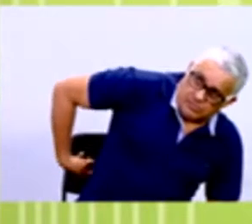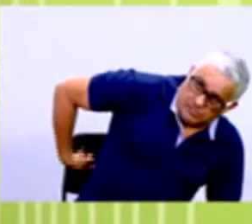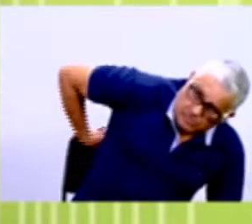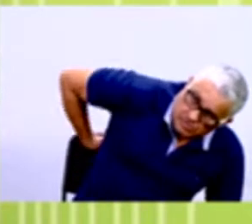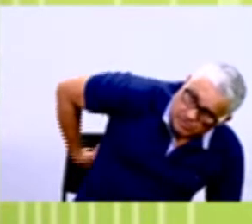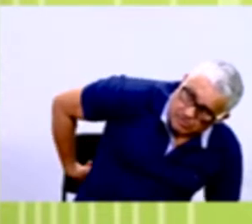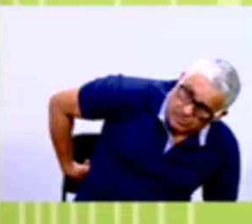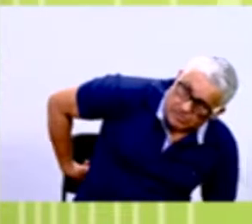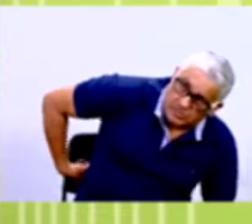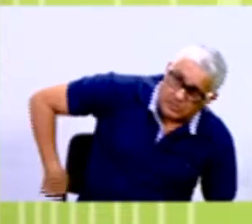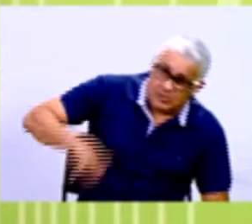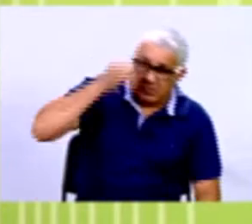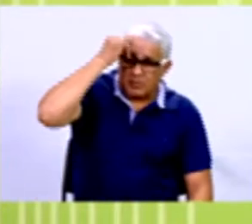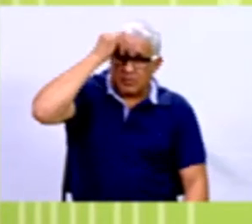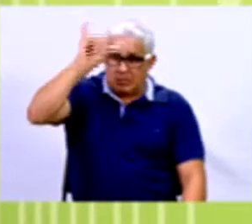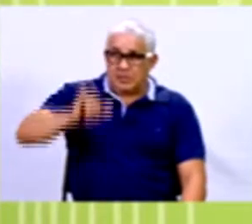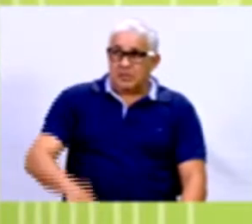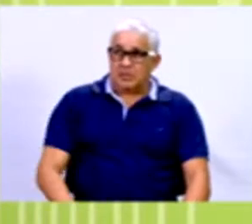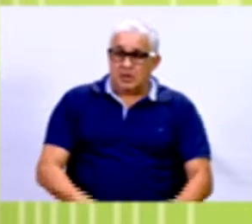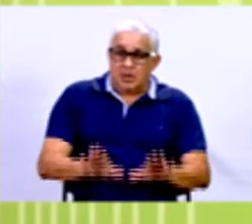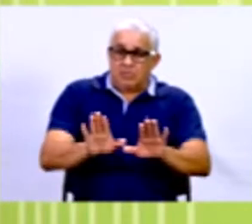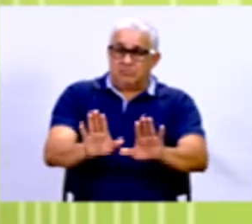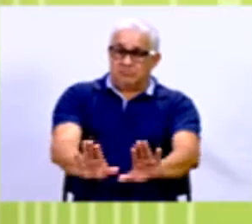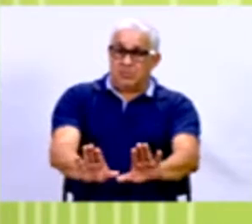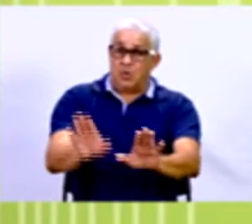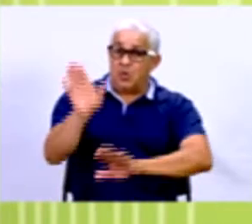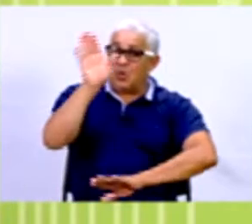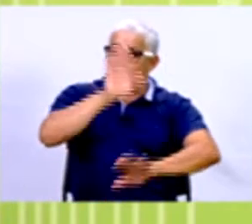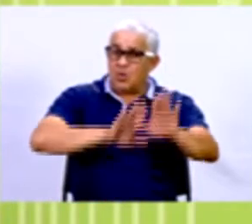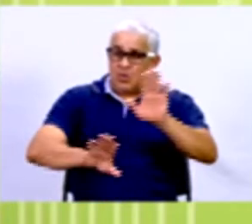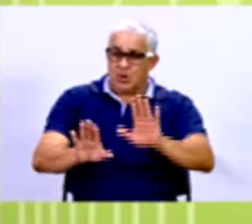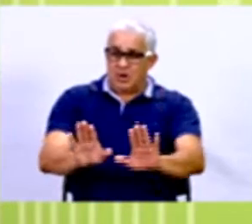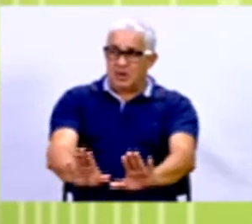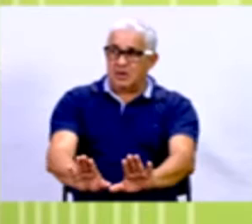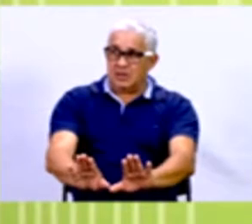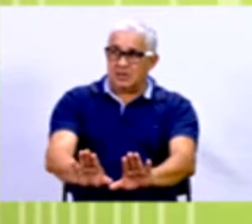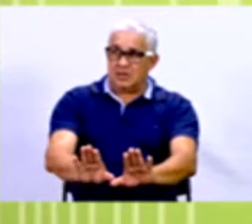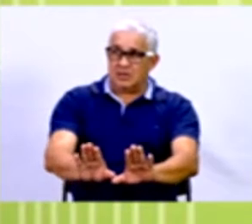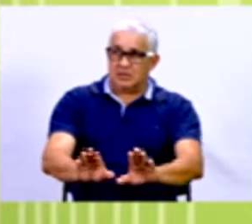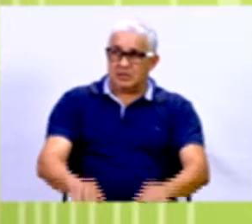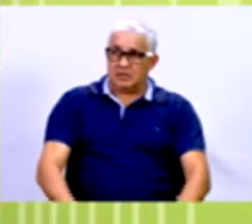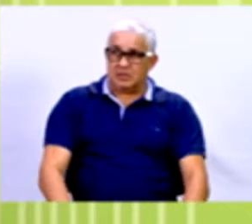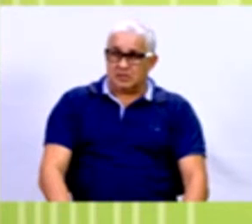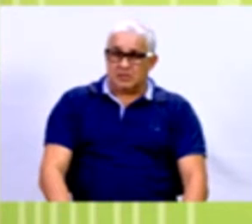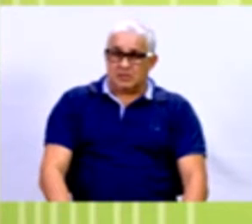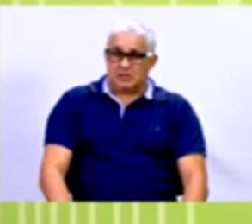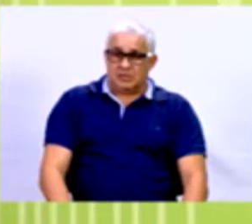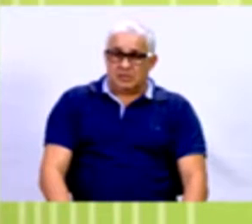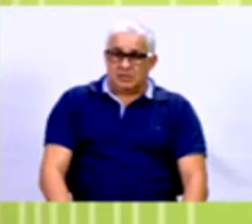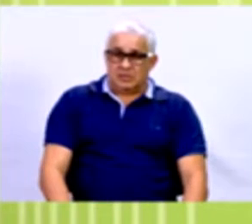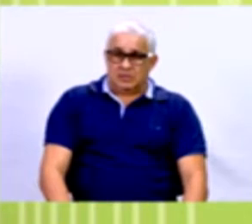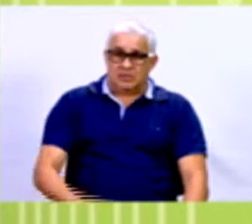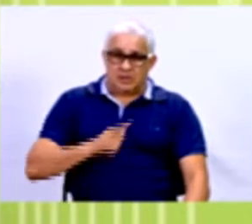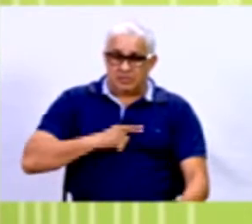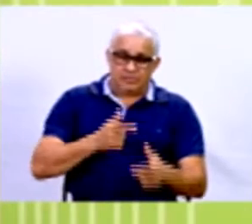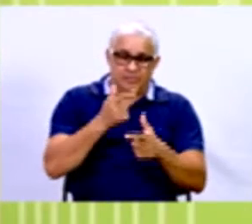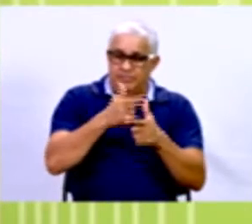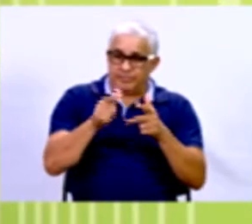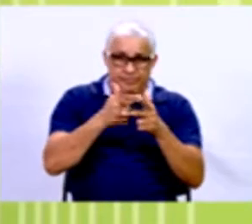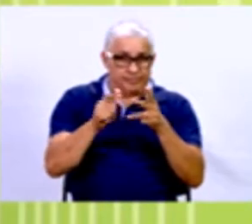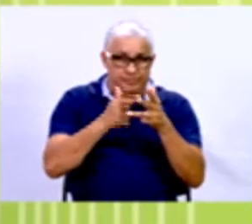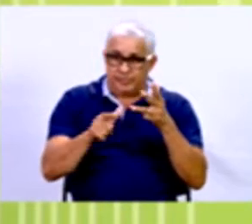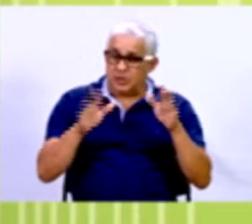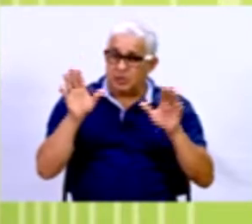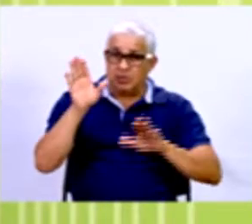movimentar a coluna cervical, tomar muito cuidado, porque às vezes você vai resolver um problema e acaba surgindo 2, 3 problemas. Então, tomar